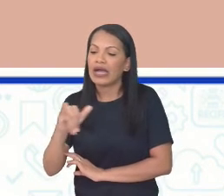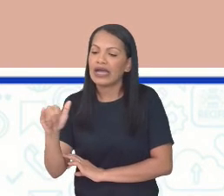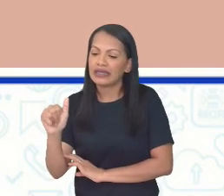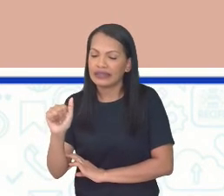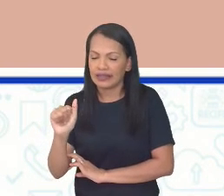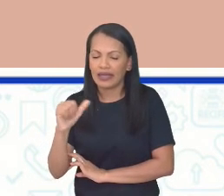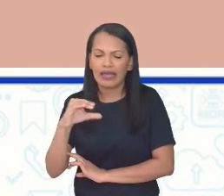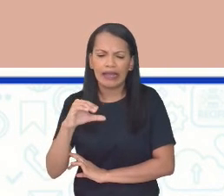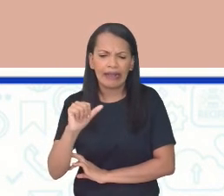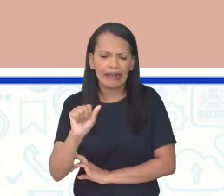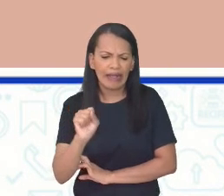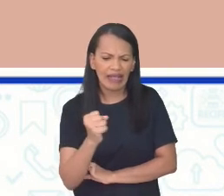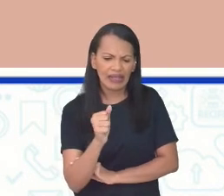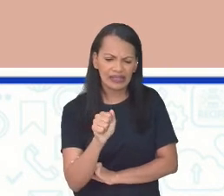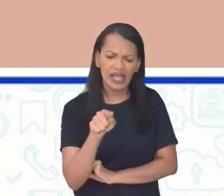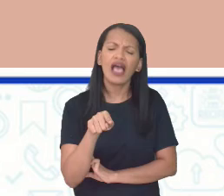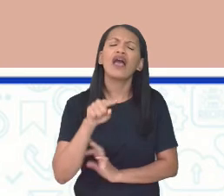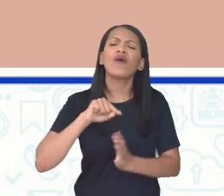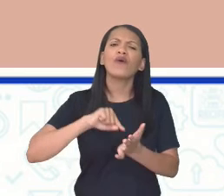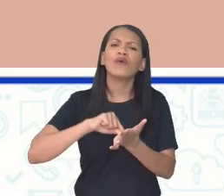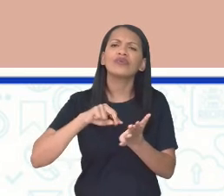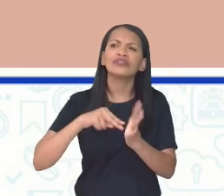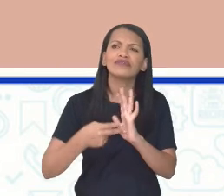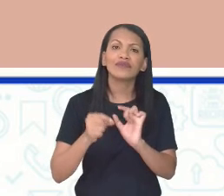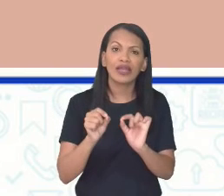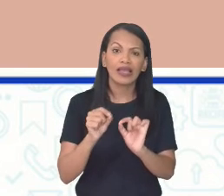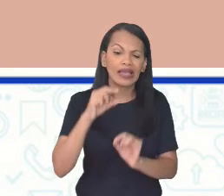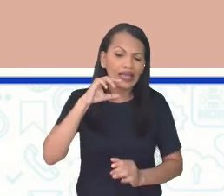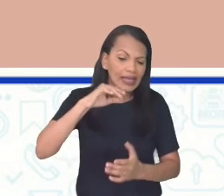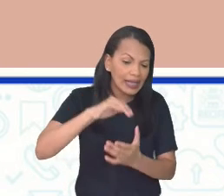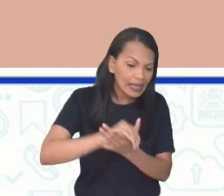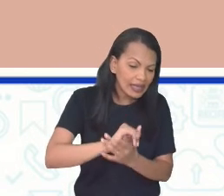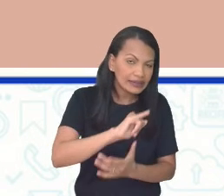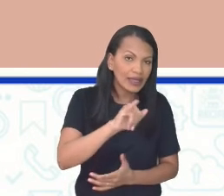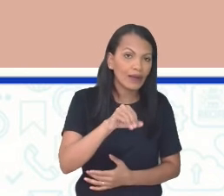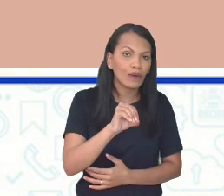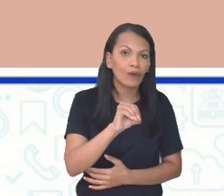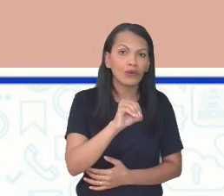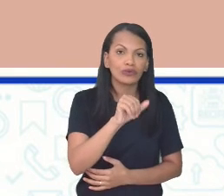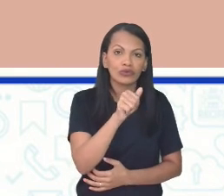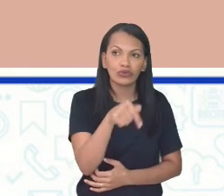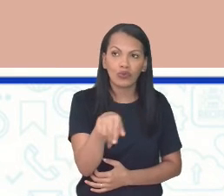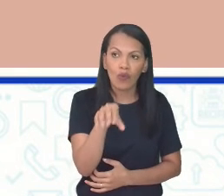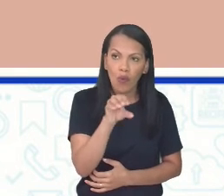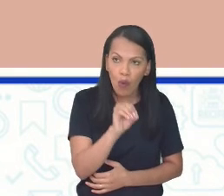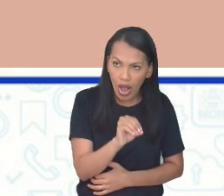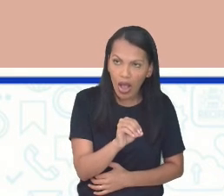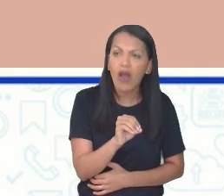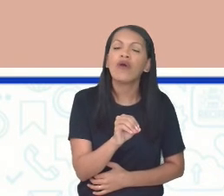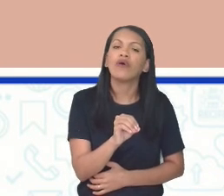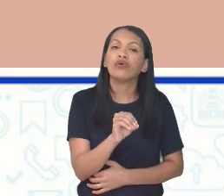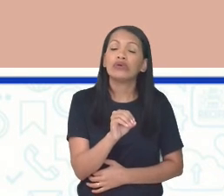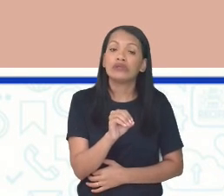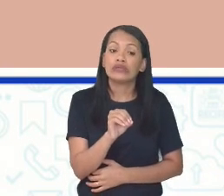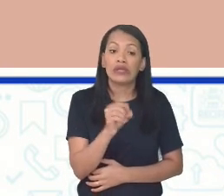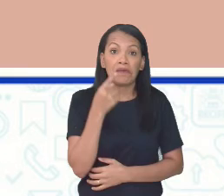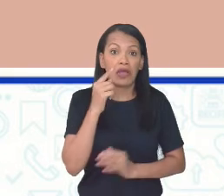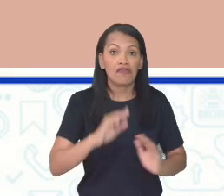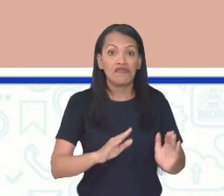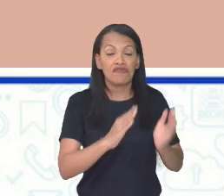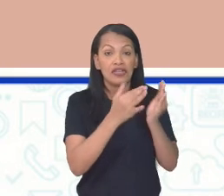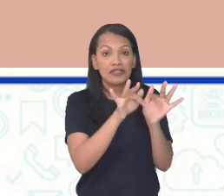cerimônia simples, realizada em sua casa. E aí? Vocês lembram que eu falei